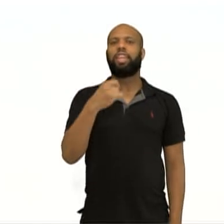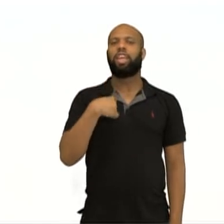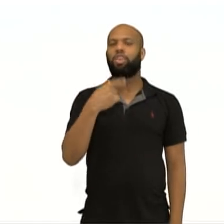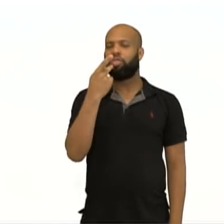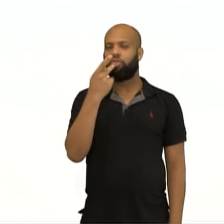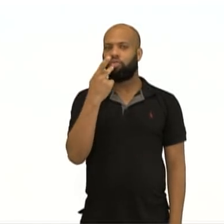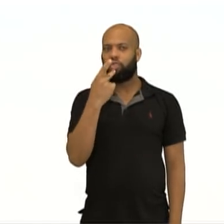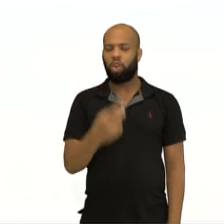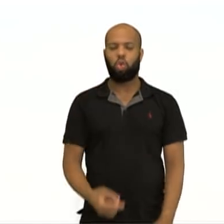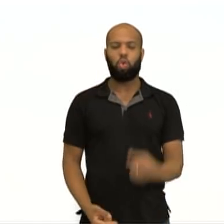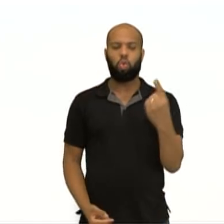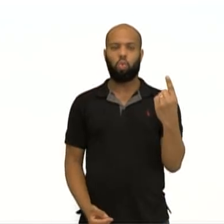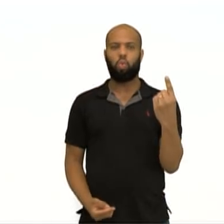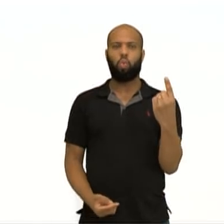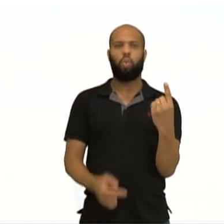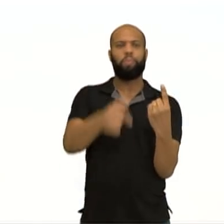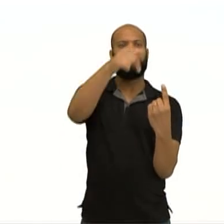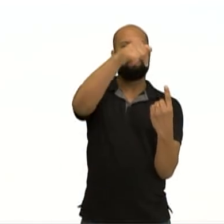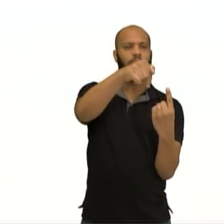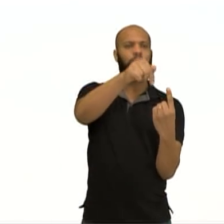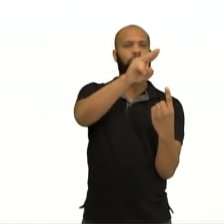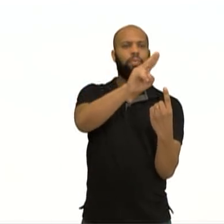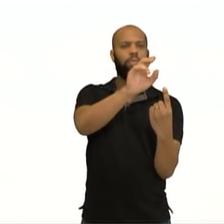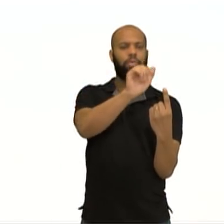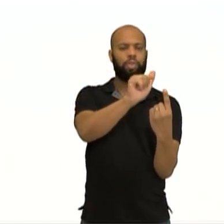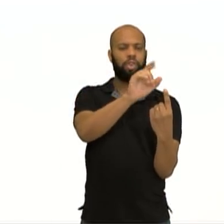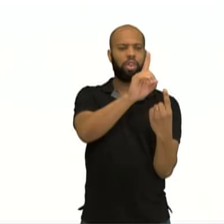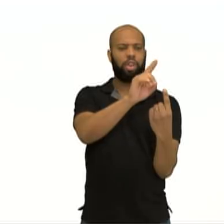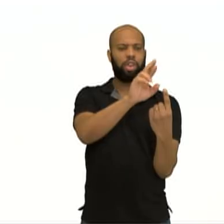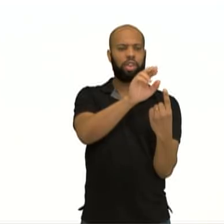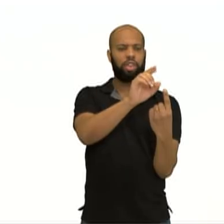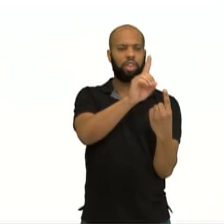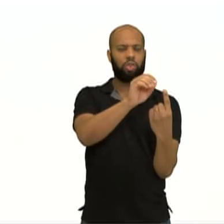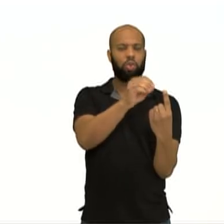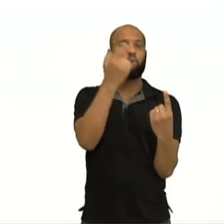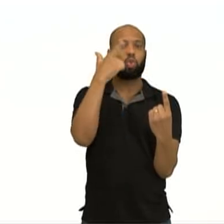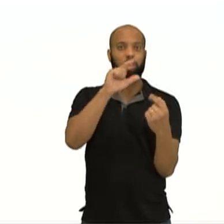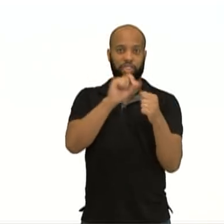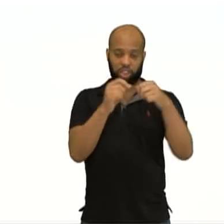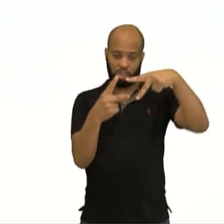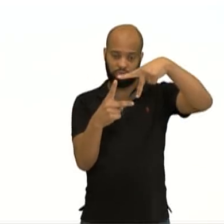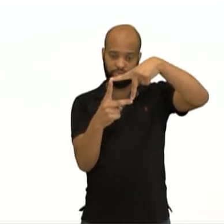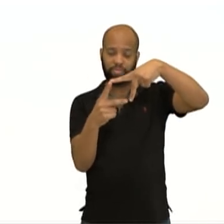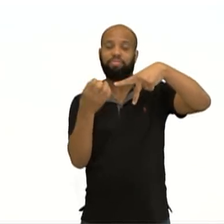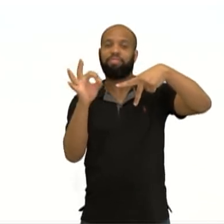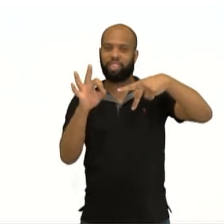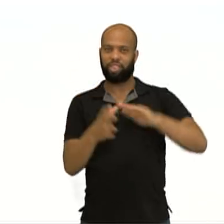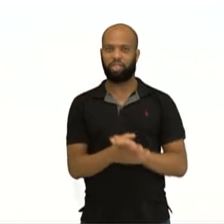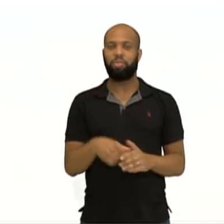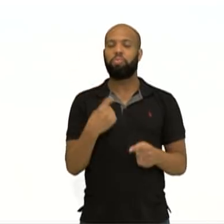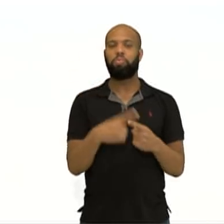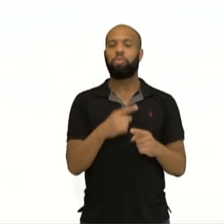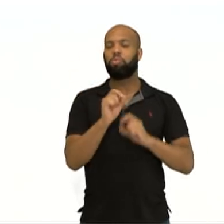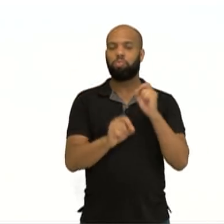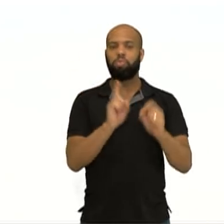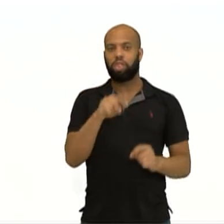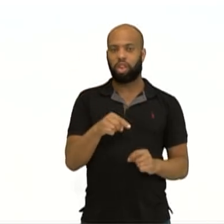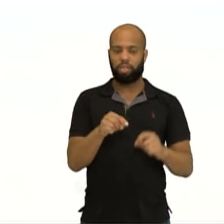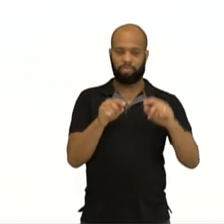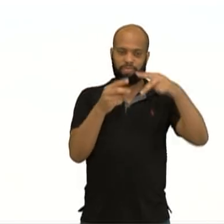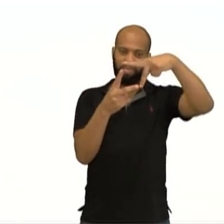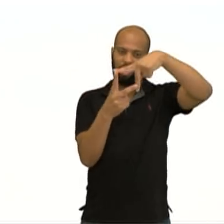ao quadrado, eu consigo fazer um quadradinho de uma unidade? Isso mesmo, porque é 1 vezes 1, 1 por